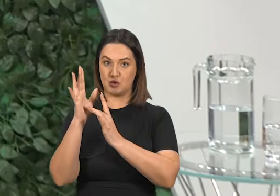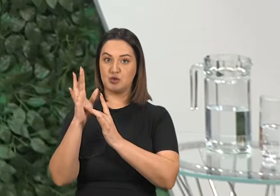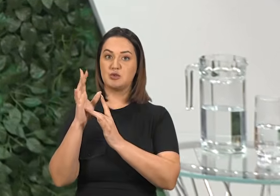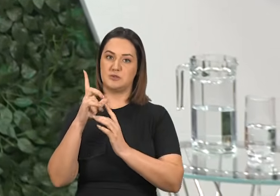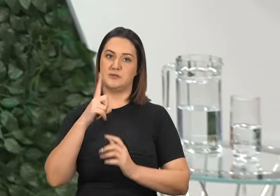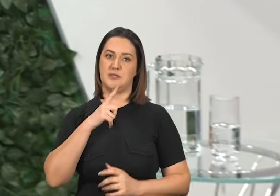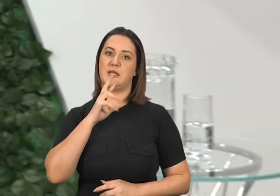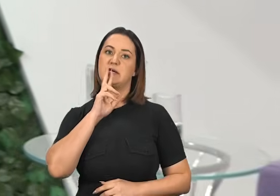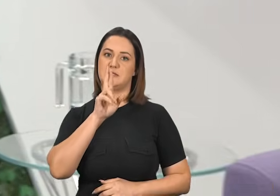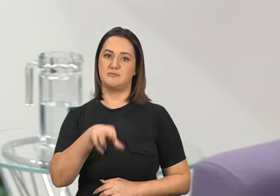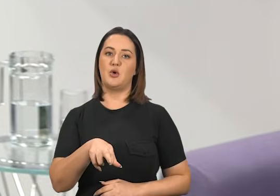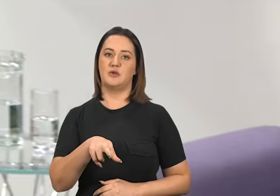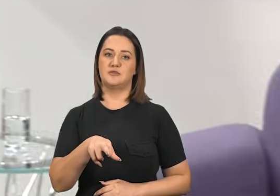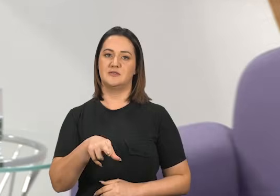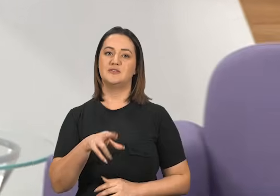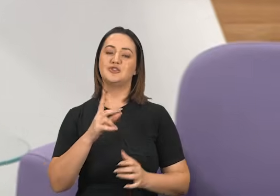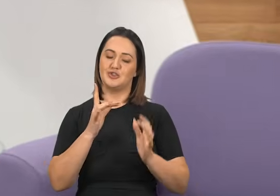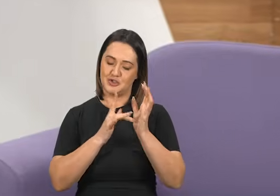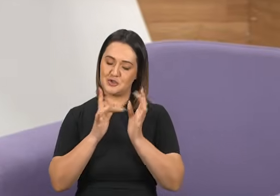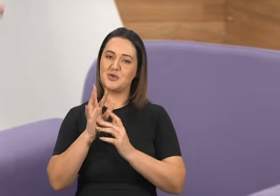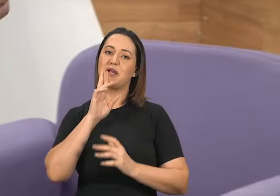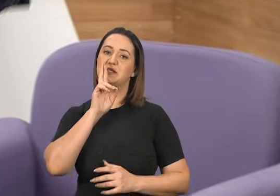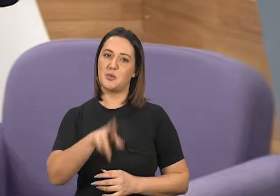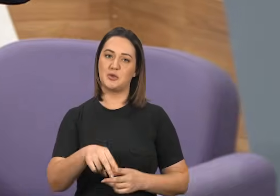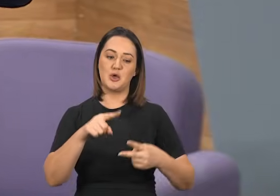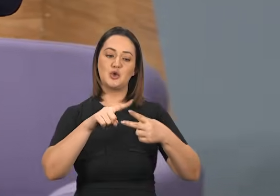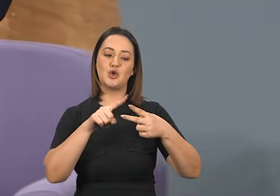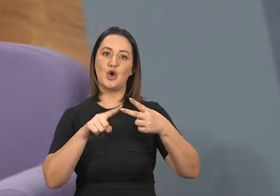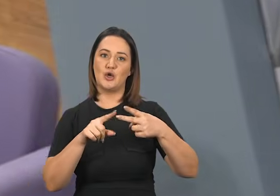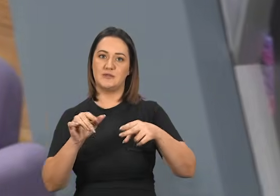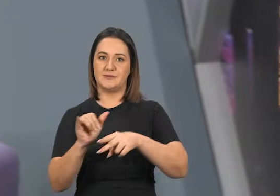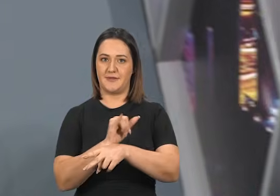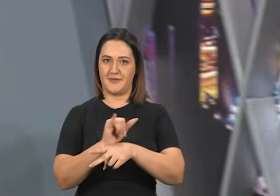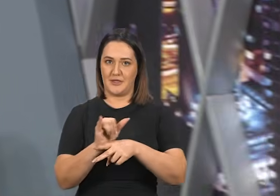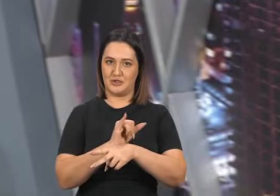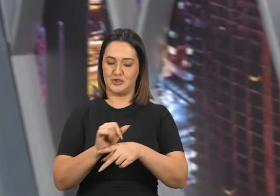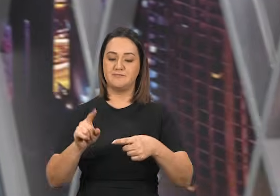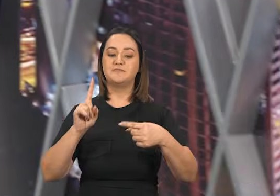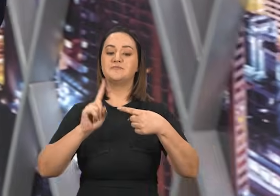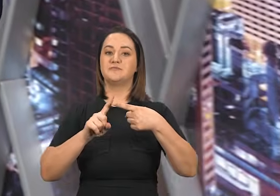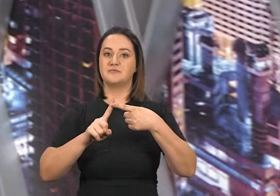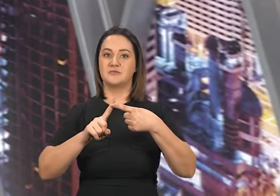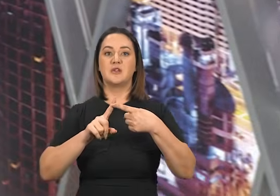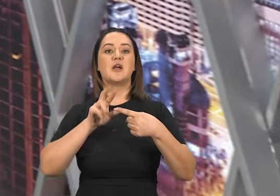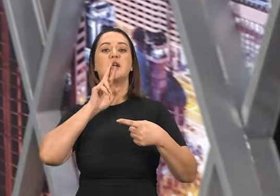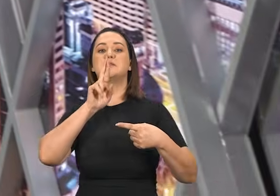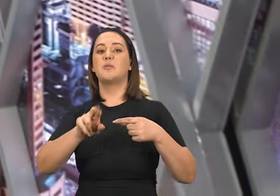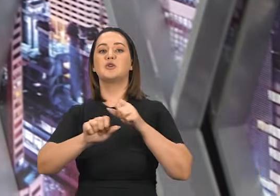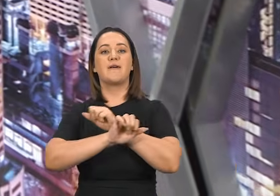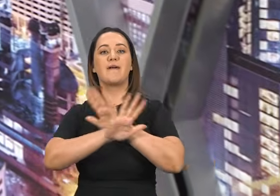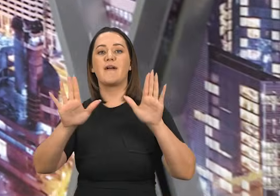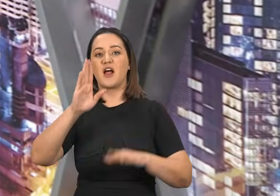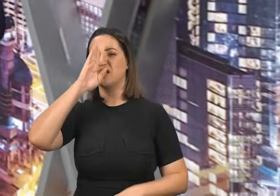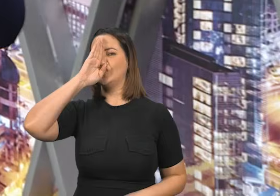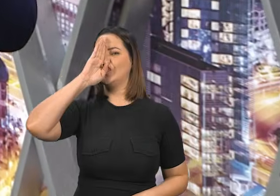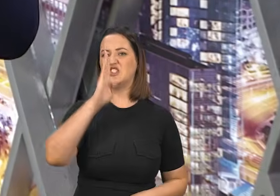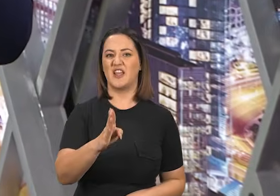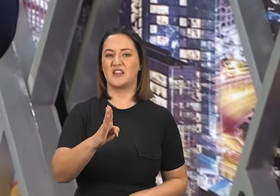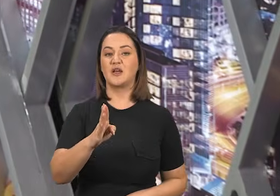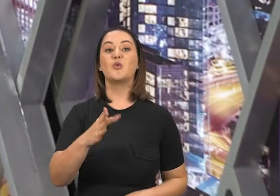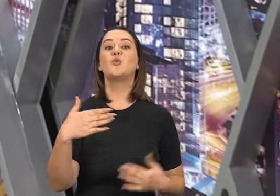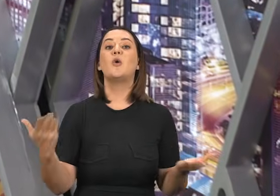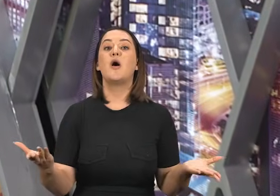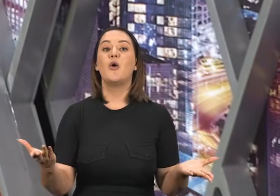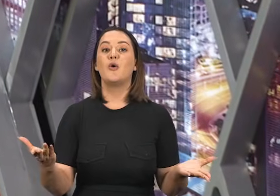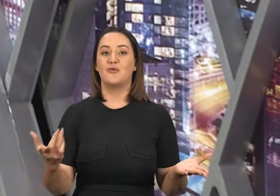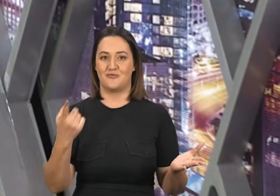Jesus deu a resposta. Jesus deu a resposta de duas maneiras. Primeira resposta clara, direta,